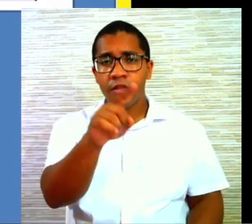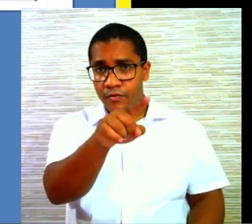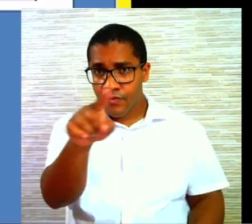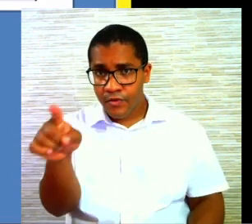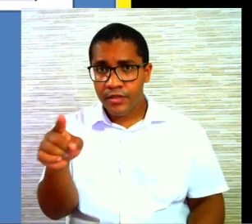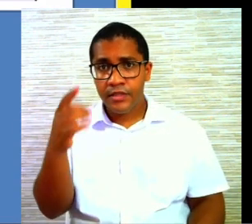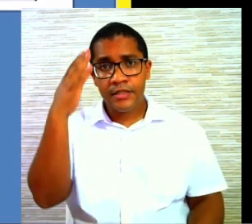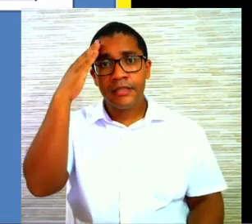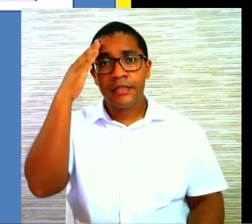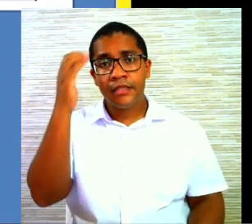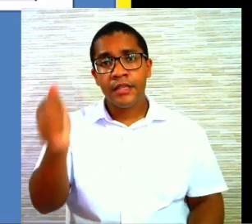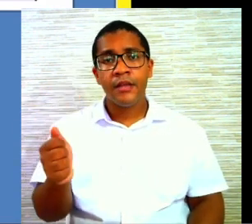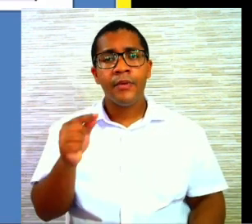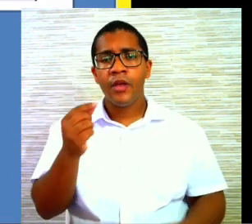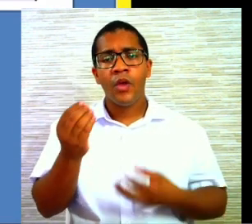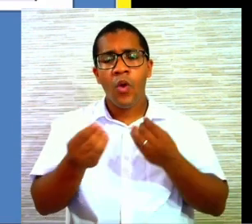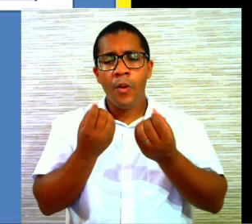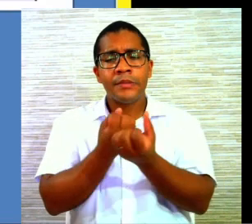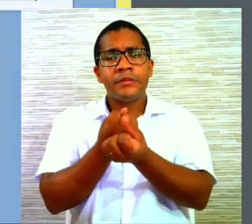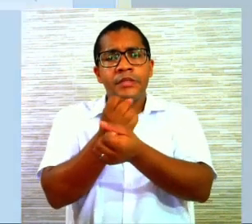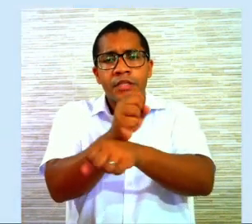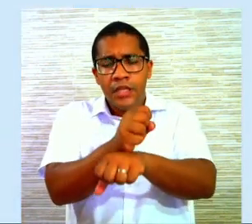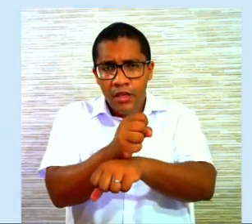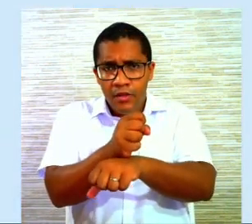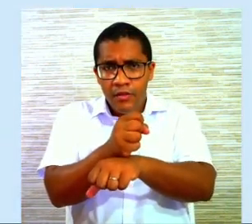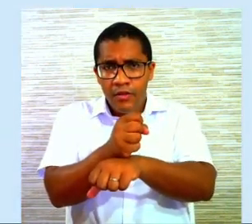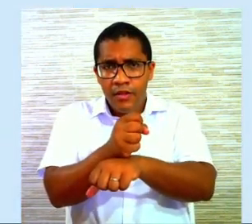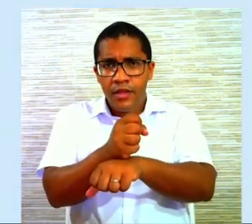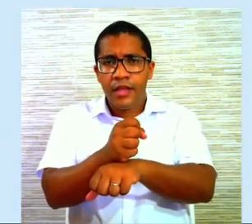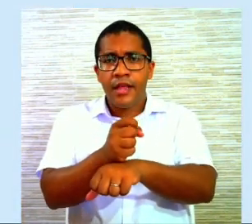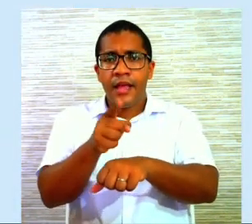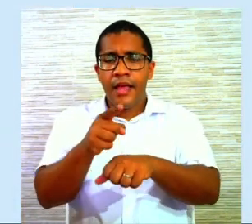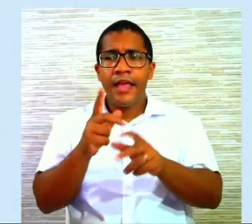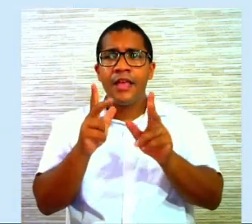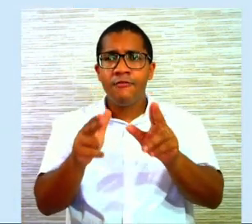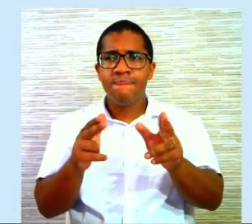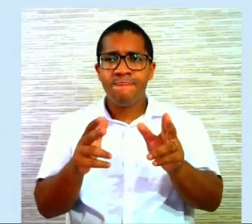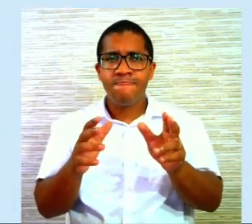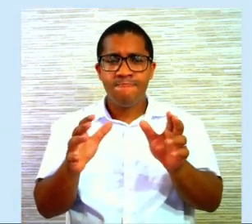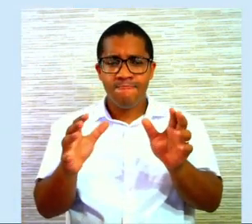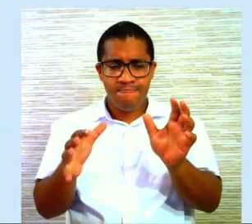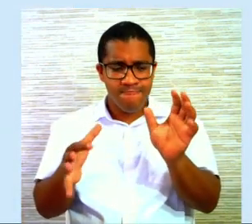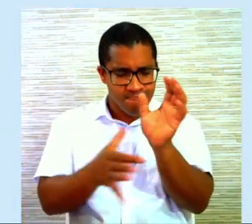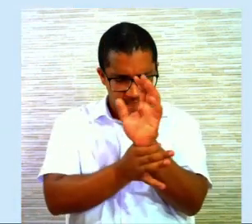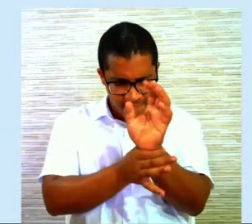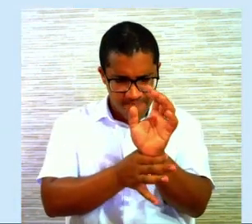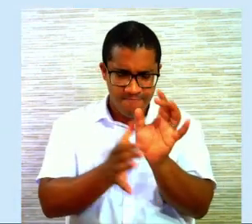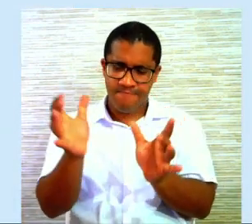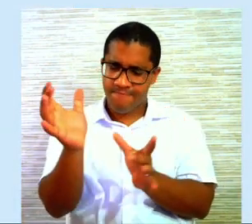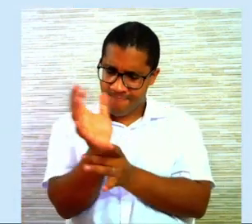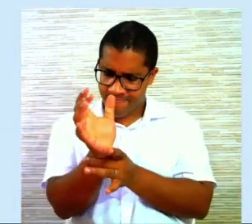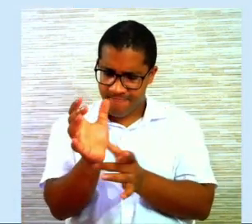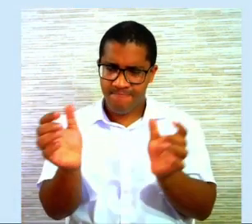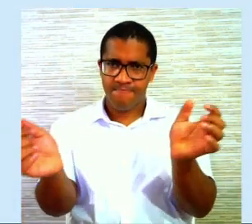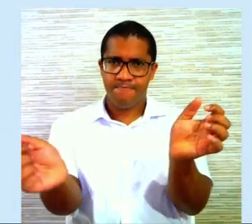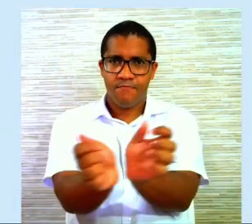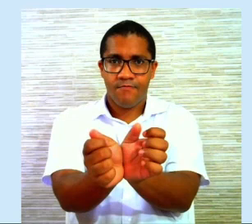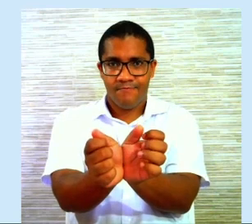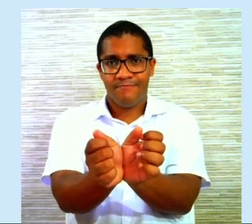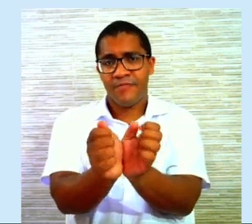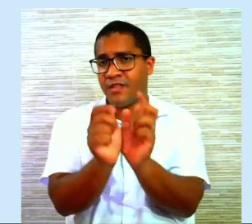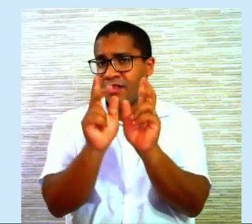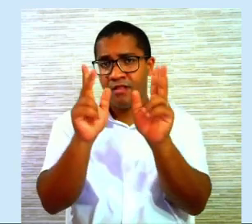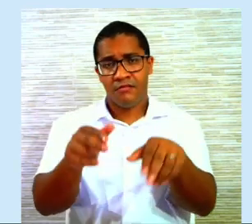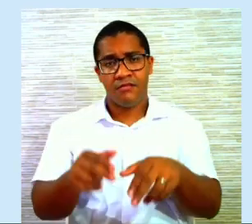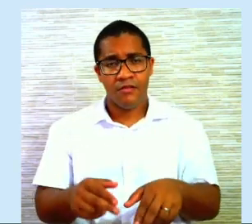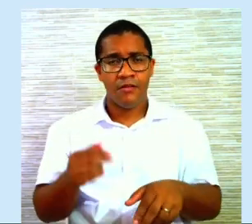vocês possam ter ideia que essa forma de escravidão é uma forma de aprisionamento, Então, na Roma